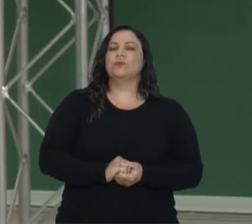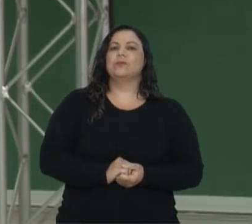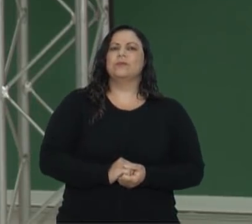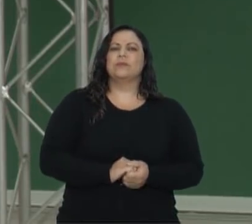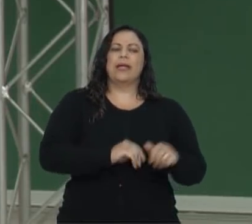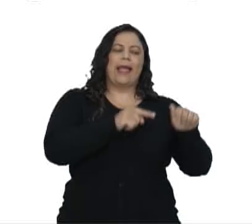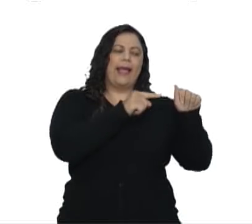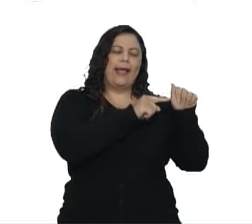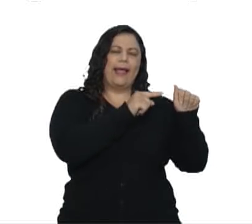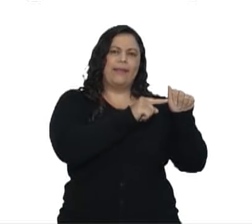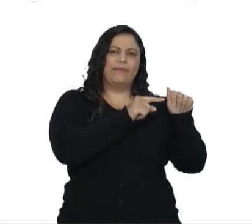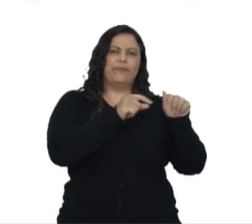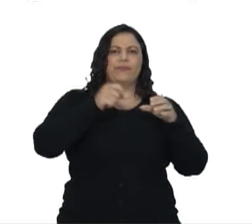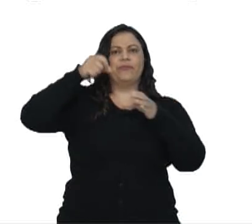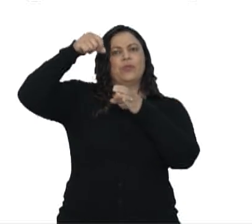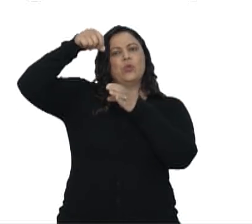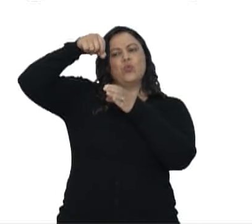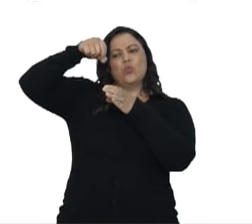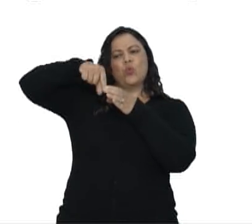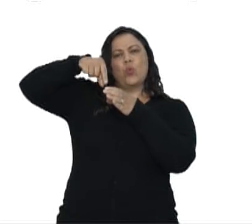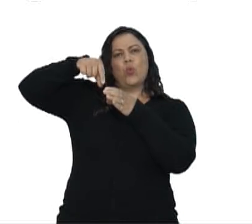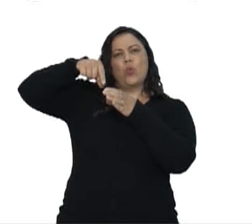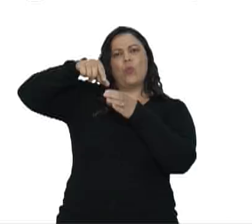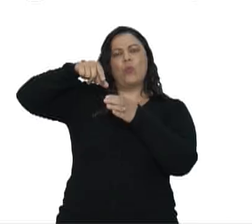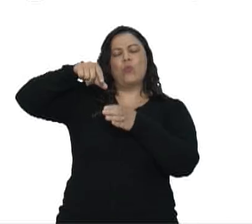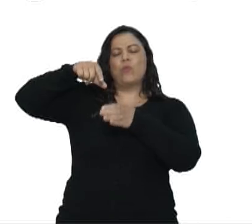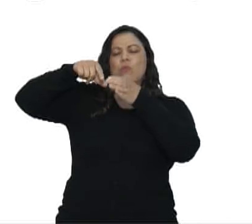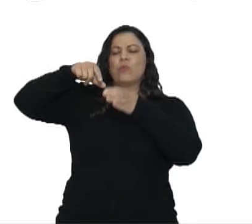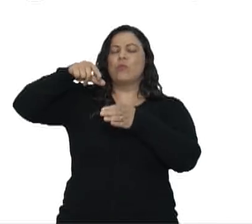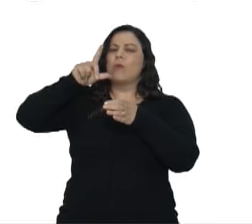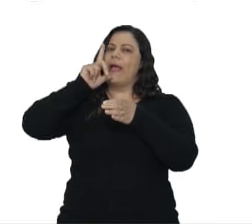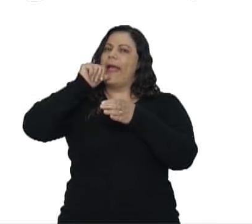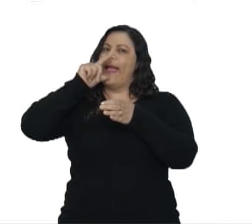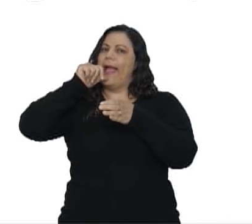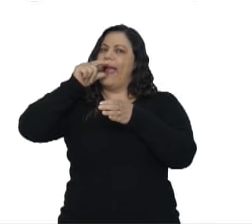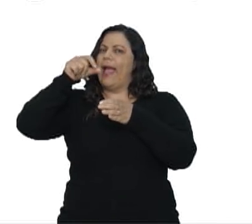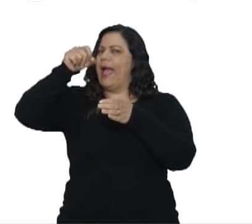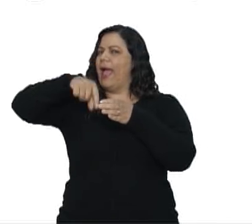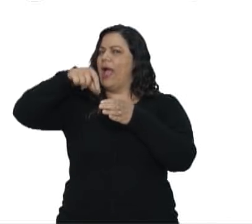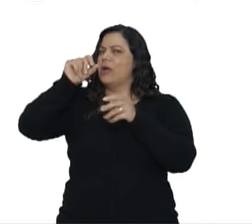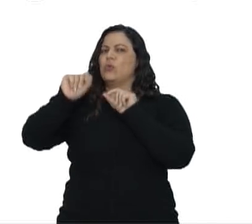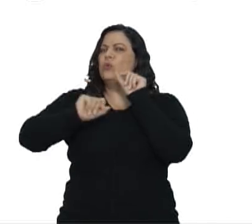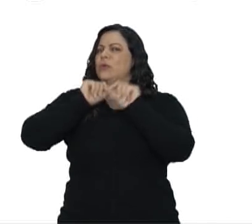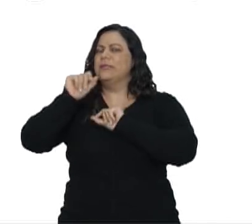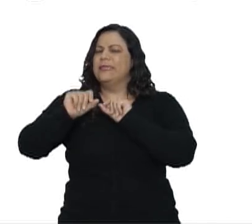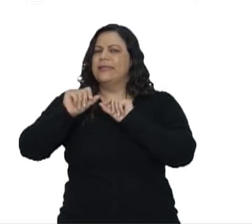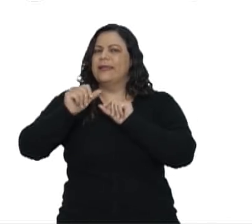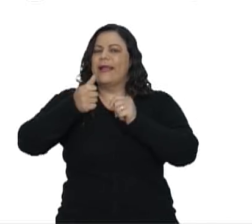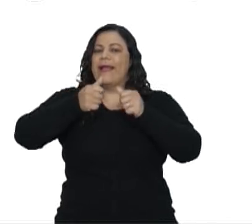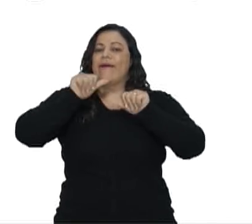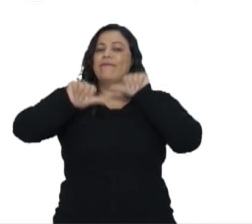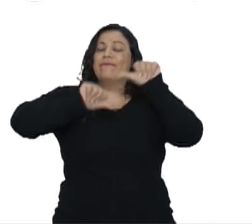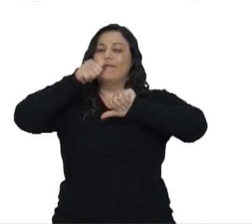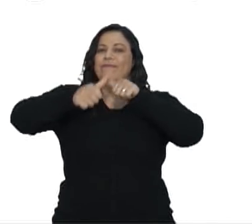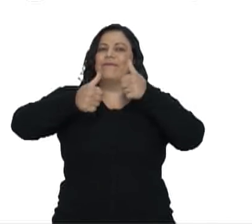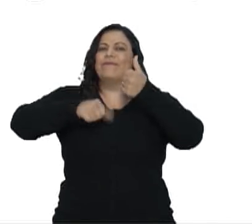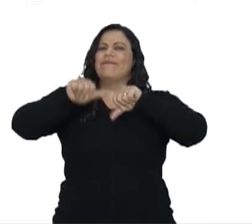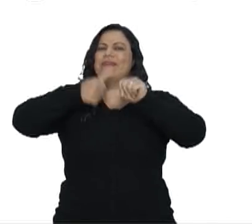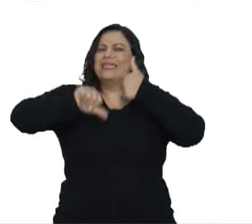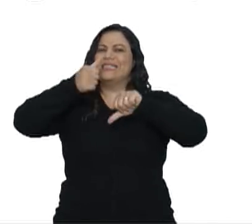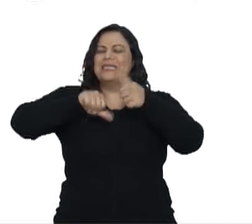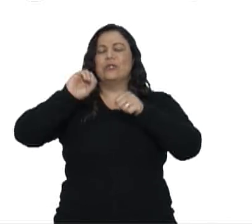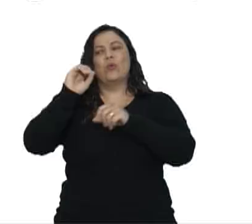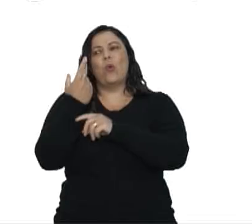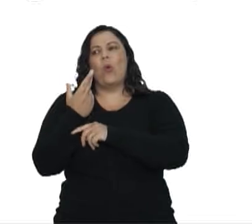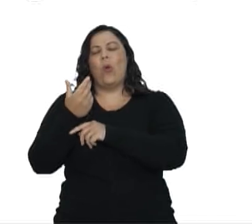Um comprimido efervescente é colocado em um copo com água. Será que é físico ou químico? Letra B. O sorvete